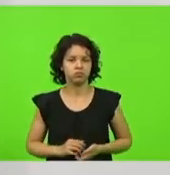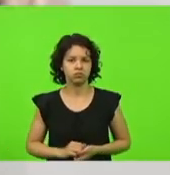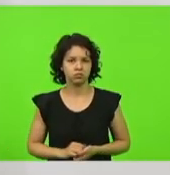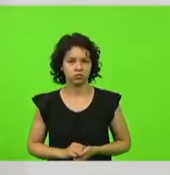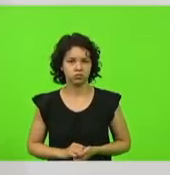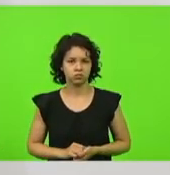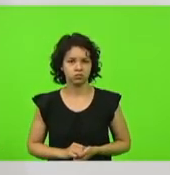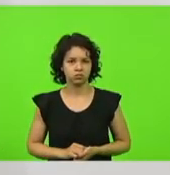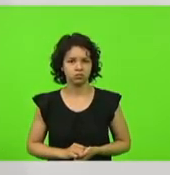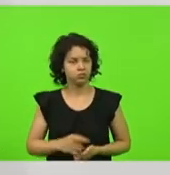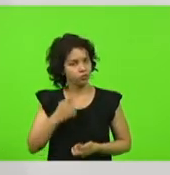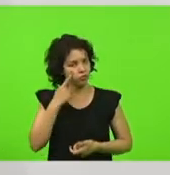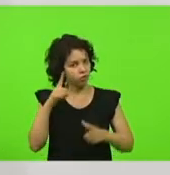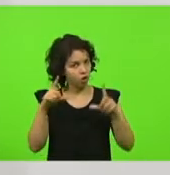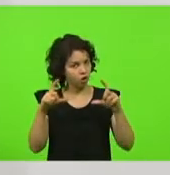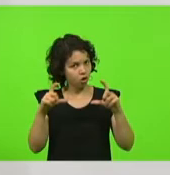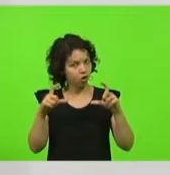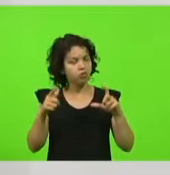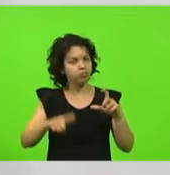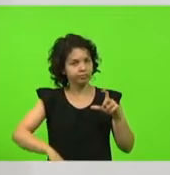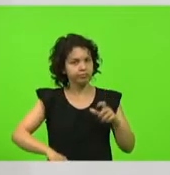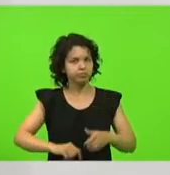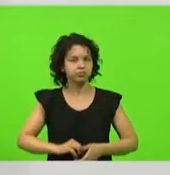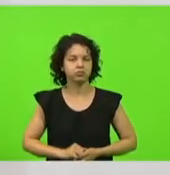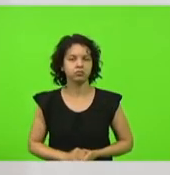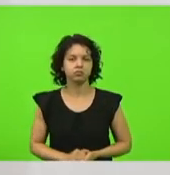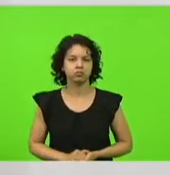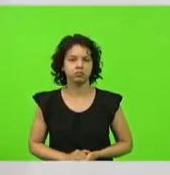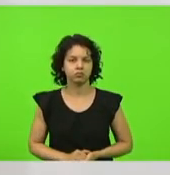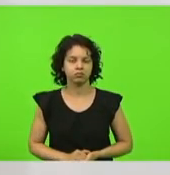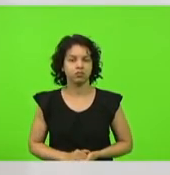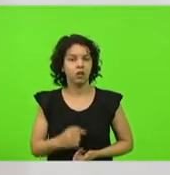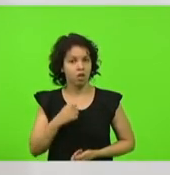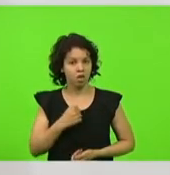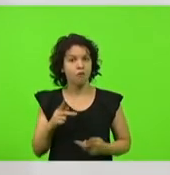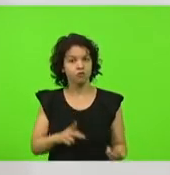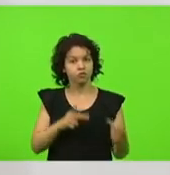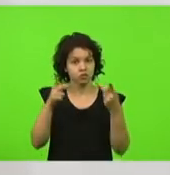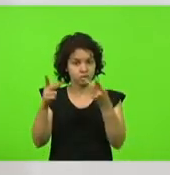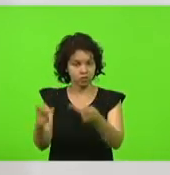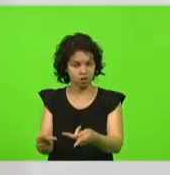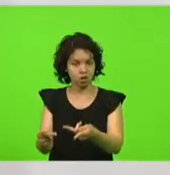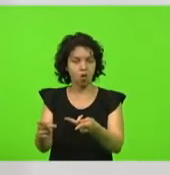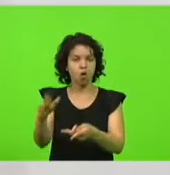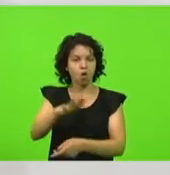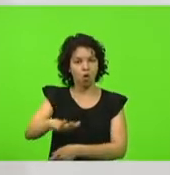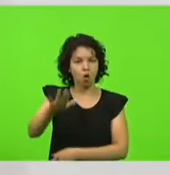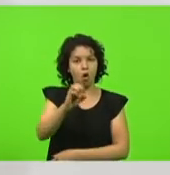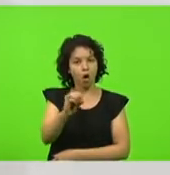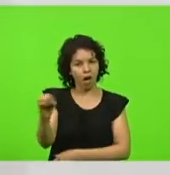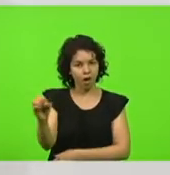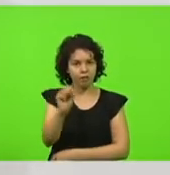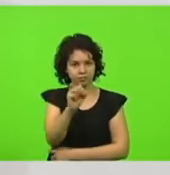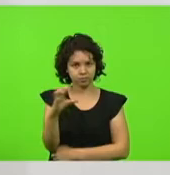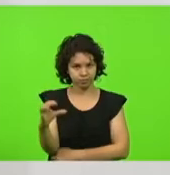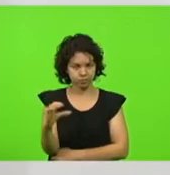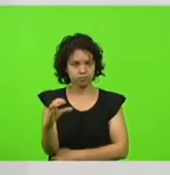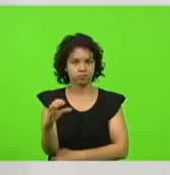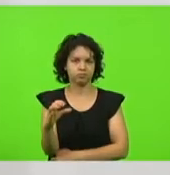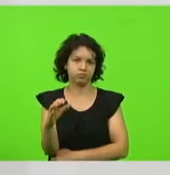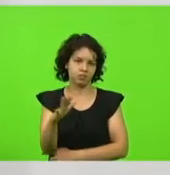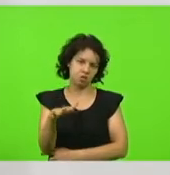Para minha imagem, por gentileza, estive visitando o oeste do estado de Santa Catarina, a exemplo da região norte do